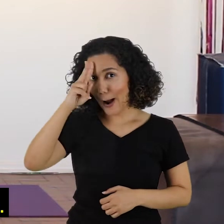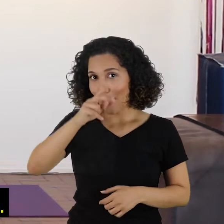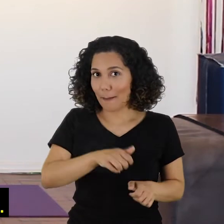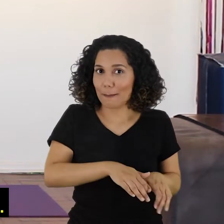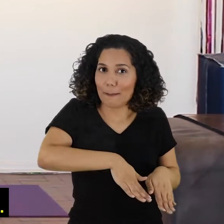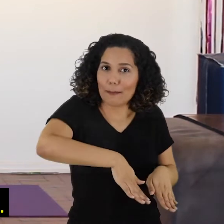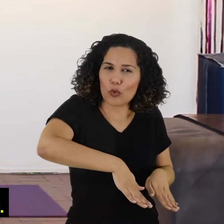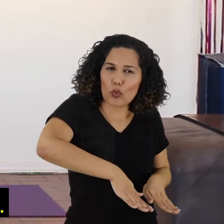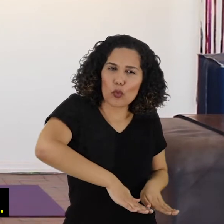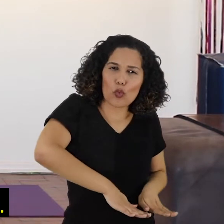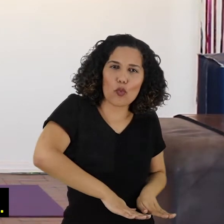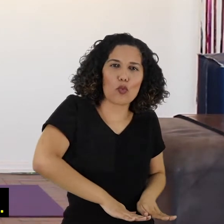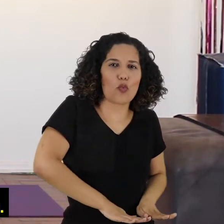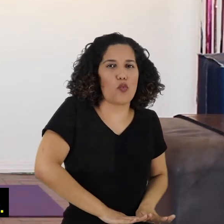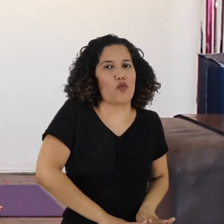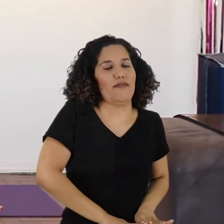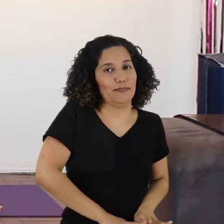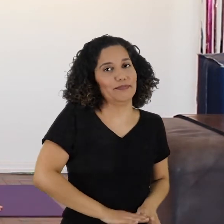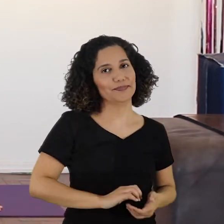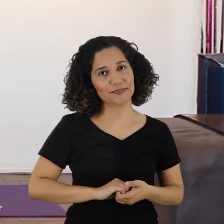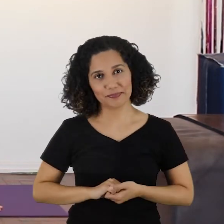que o calcanhar é o último a descer pro chão.